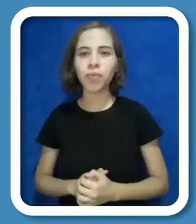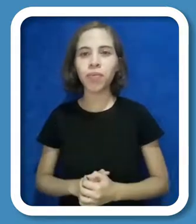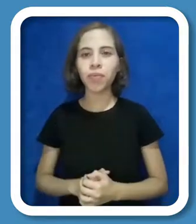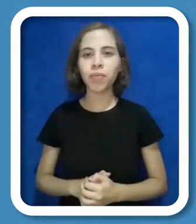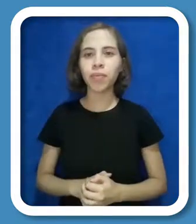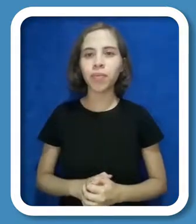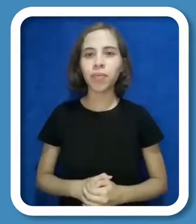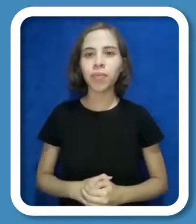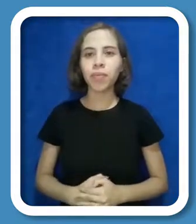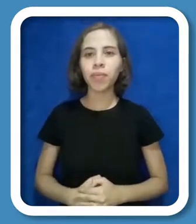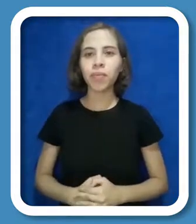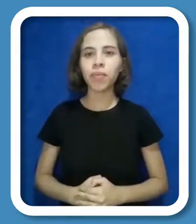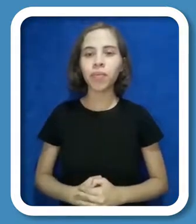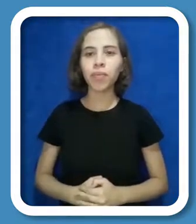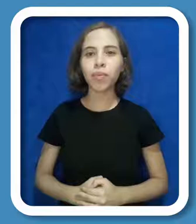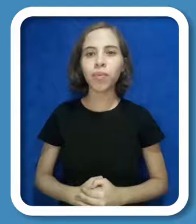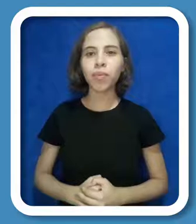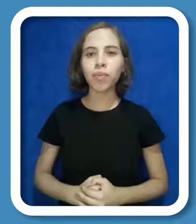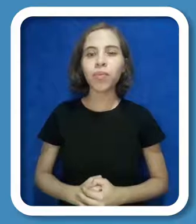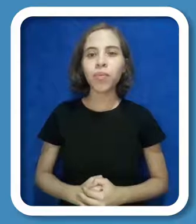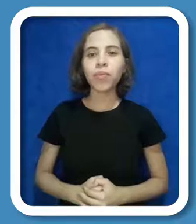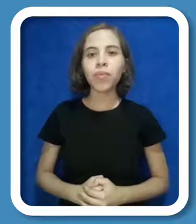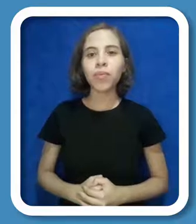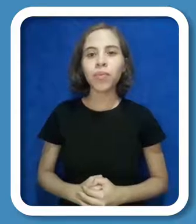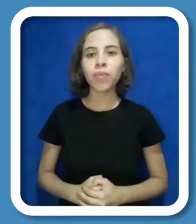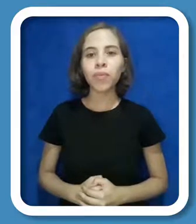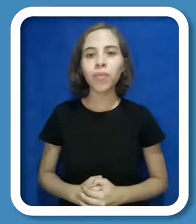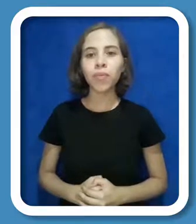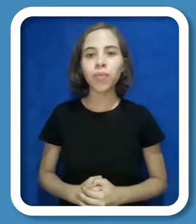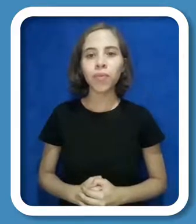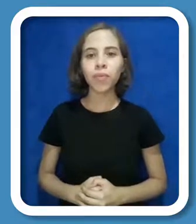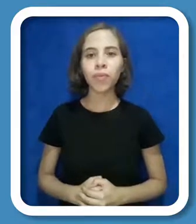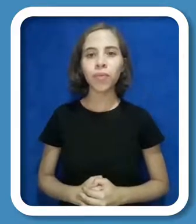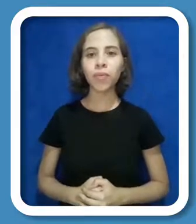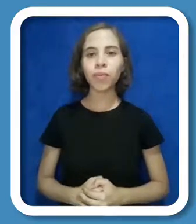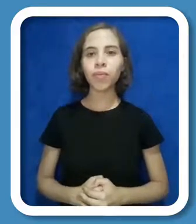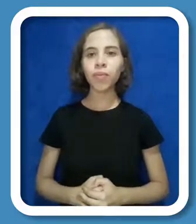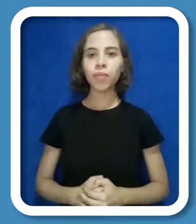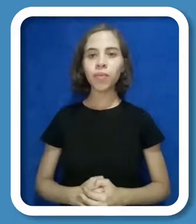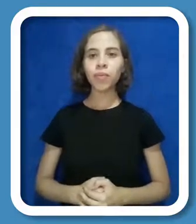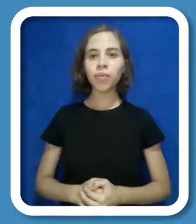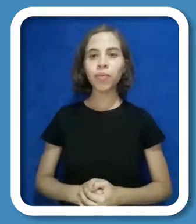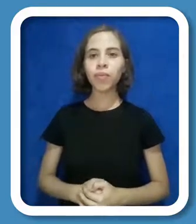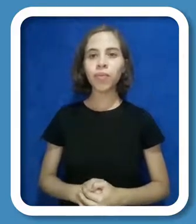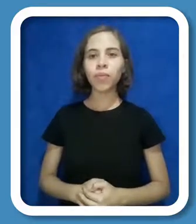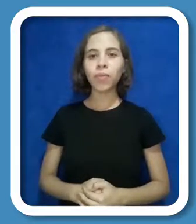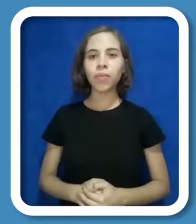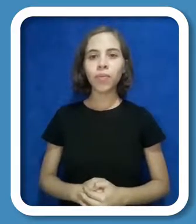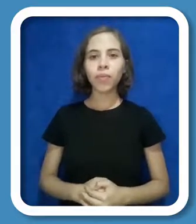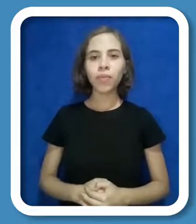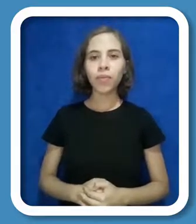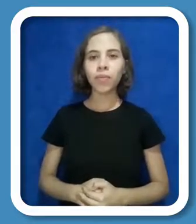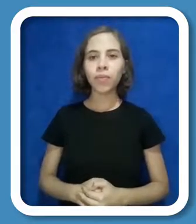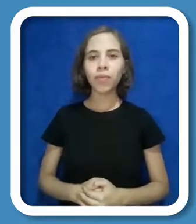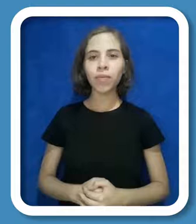Capa do guia com desenhos em traços finos referente à acessibilidade. Em destaque, recuada à esquerda com letreiros azul,